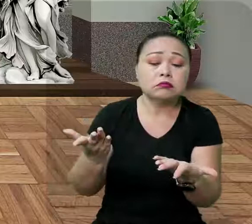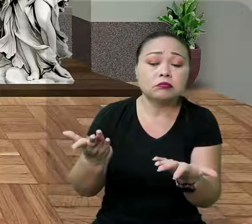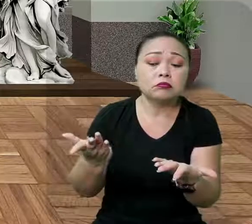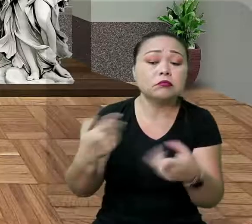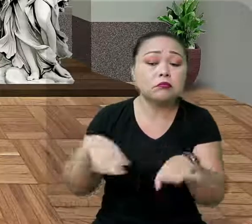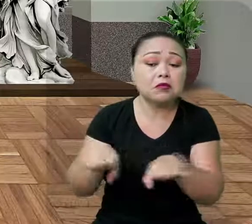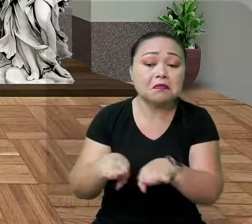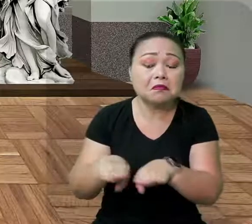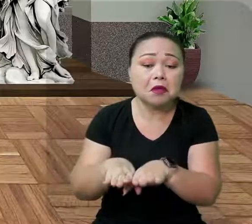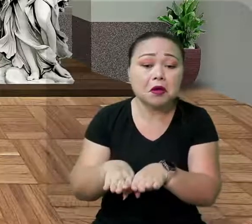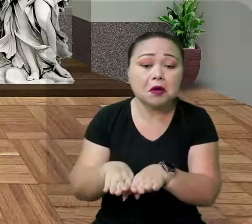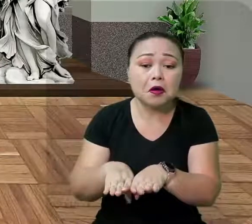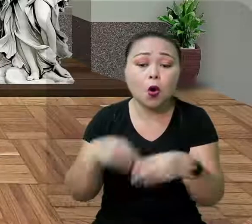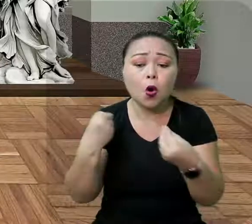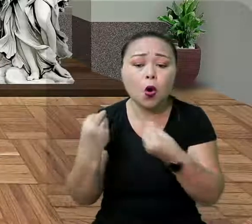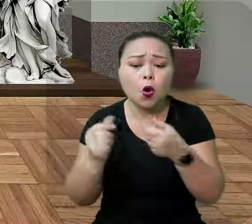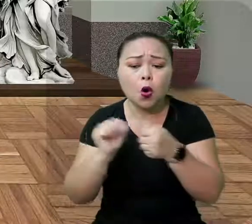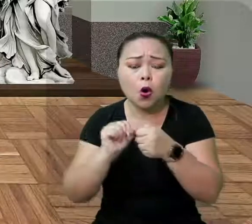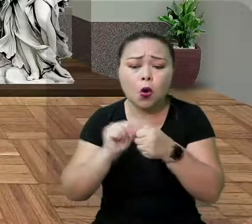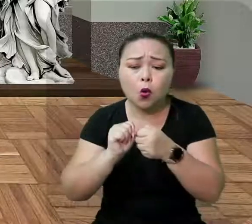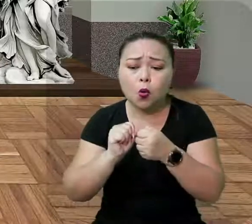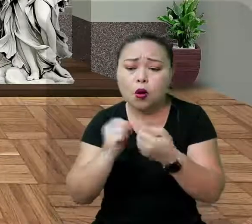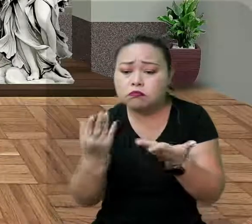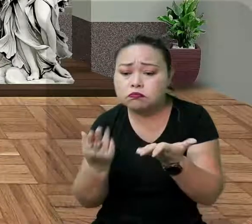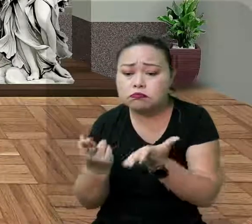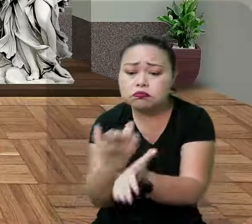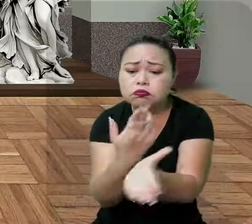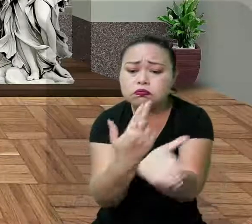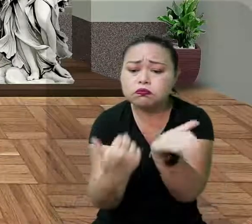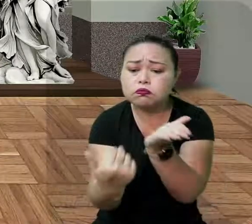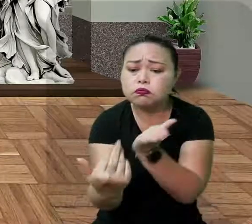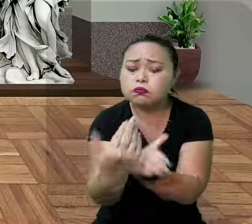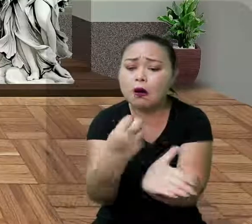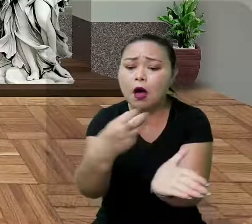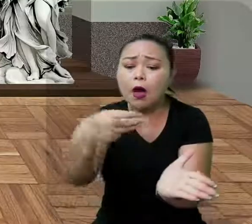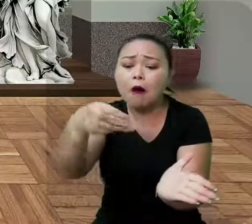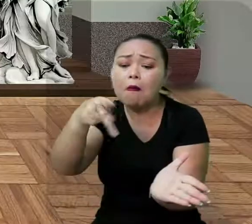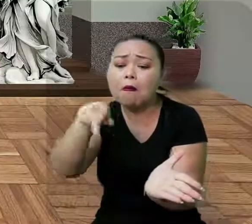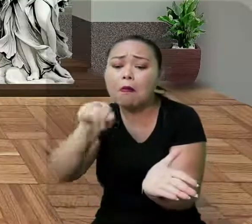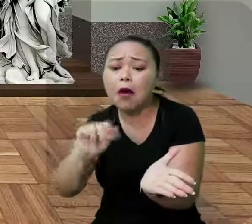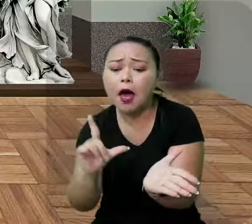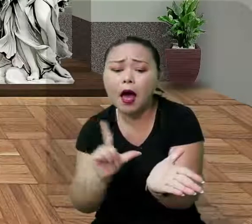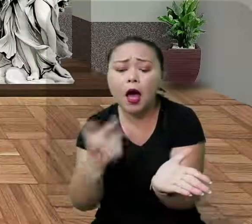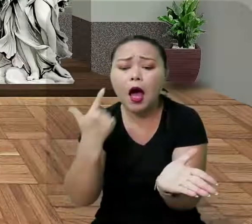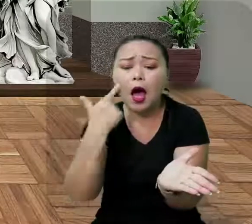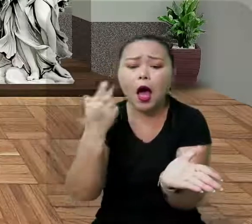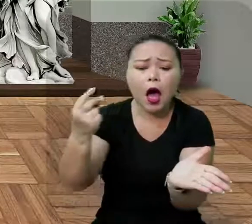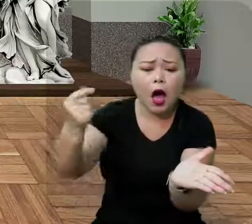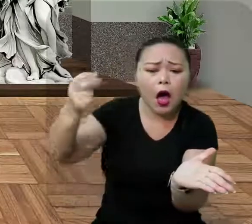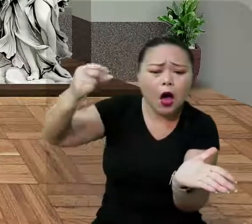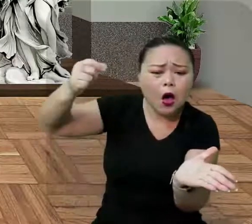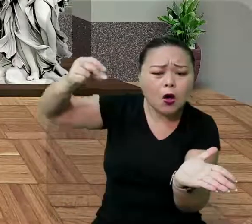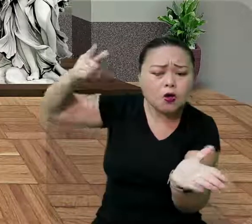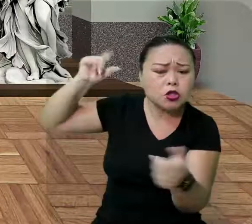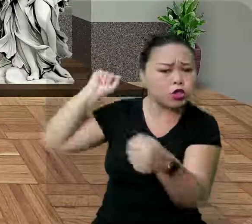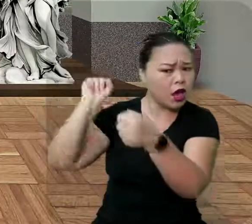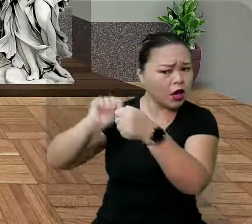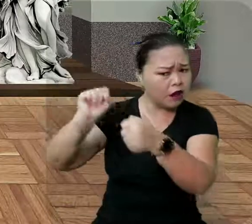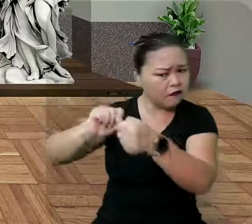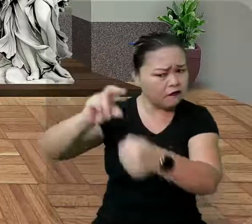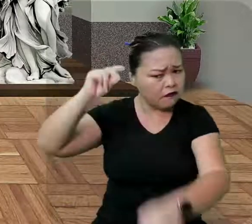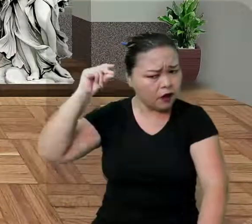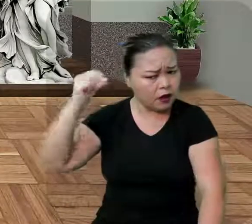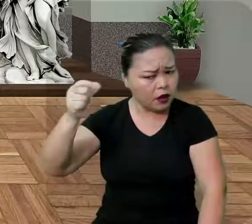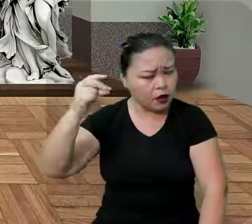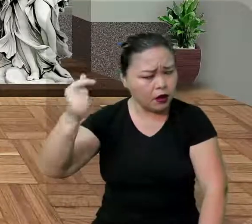também como fazer uma cartografia mapa gente isso é muito tempo ela feito